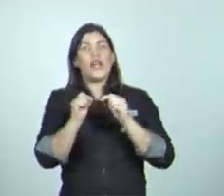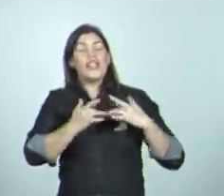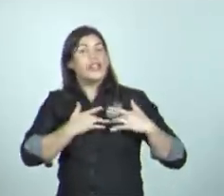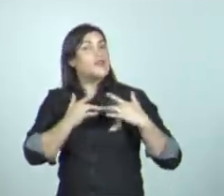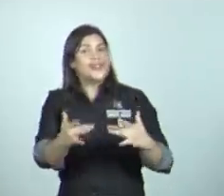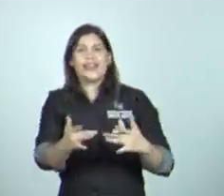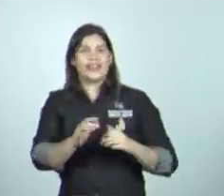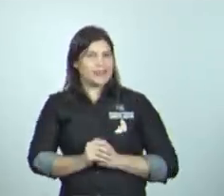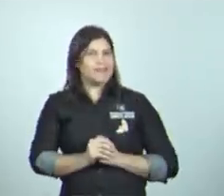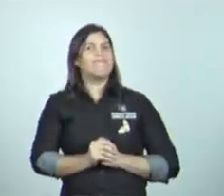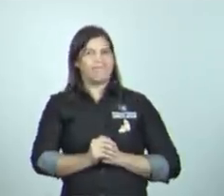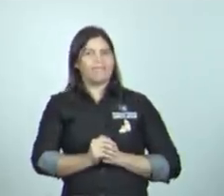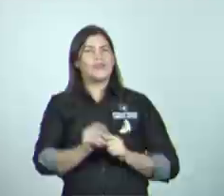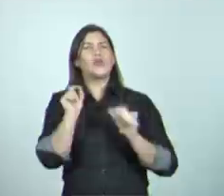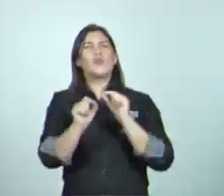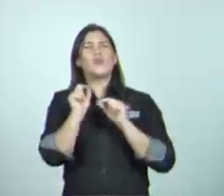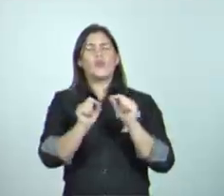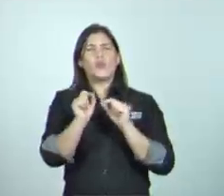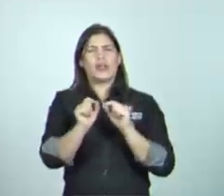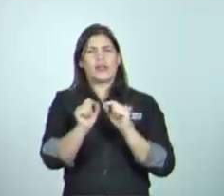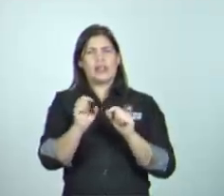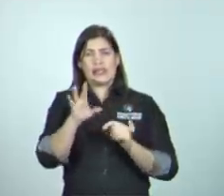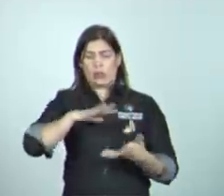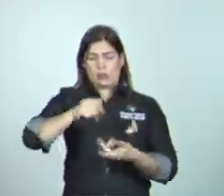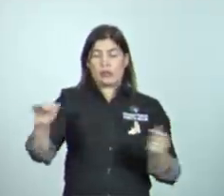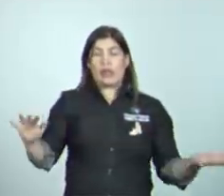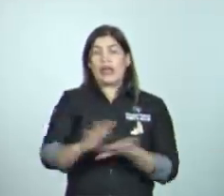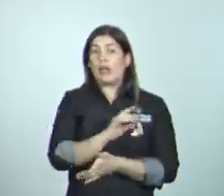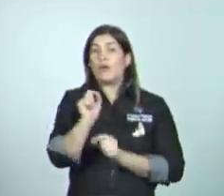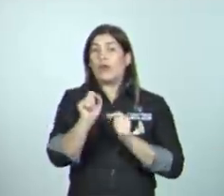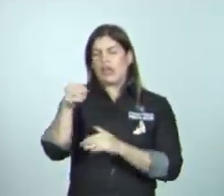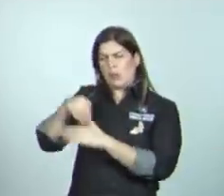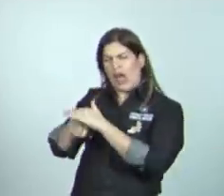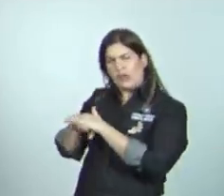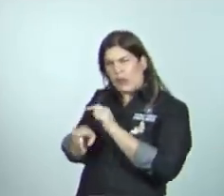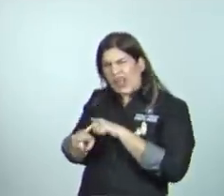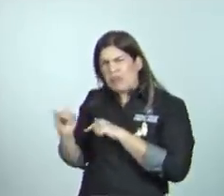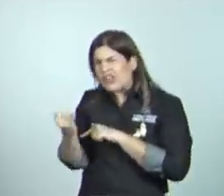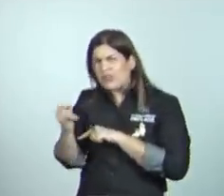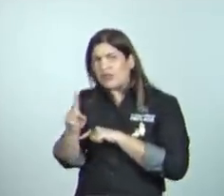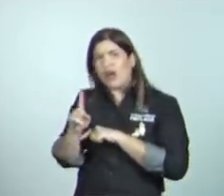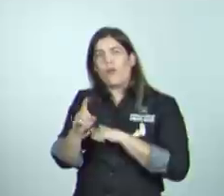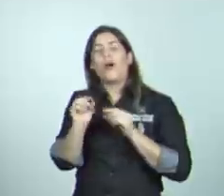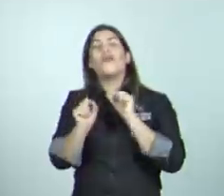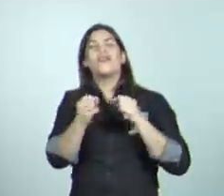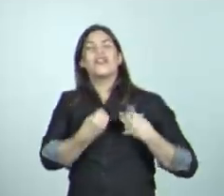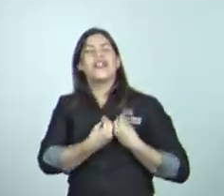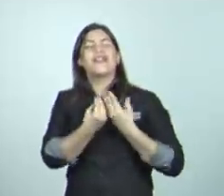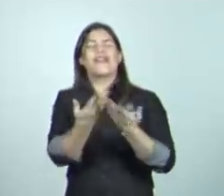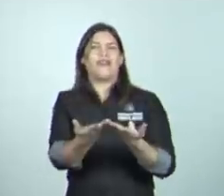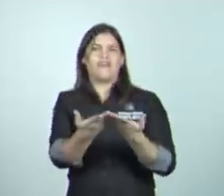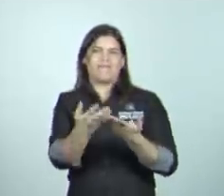acabasse hoje o que vai contar na hora que você re teve é o que você doou e se o mundo acabasse hoje o que vai